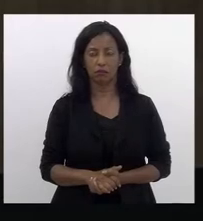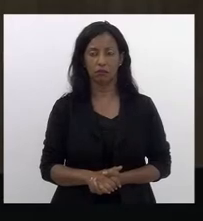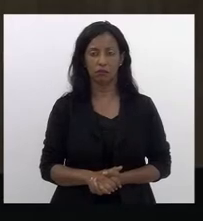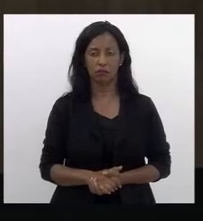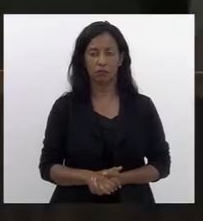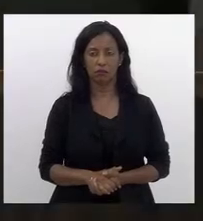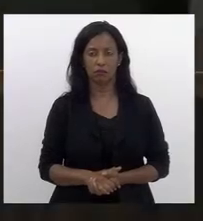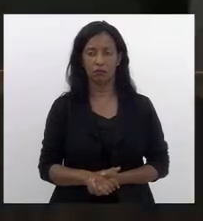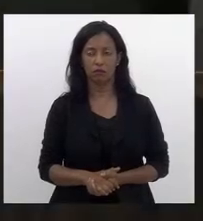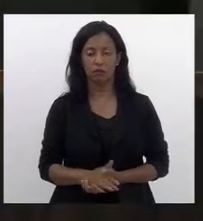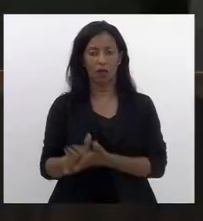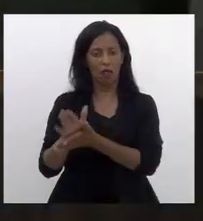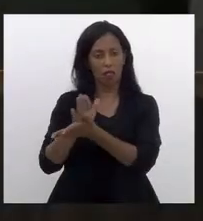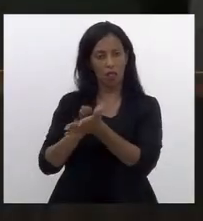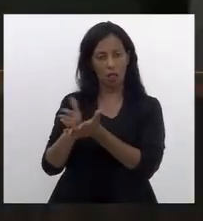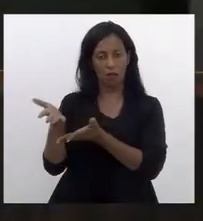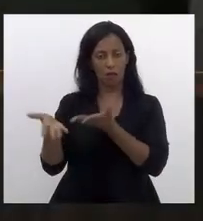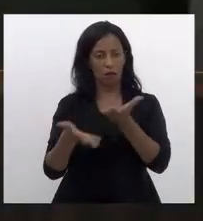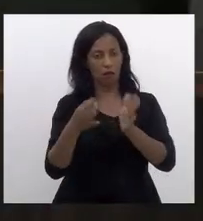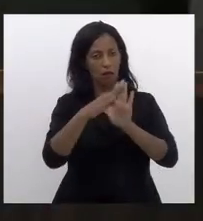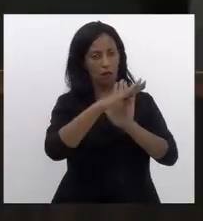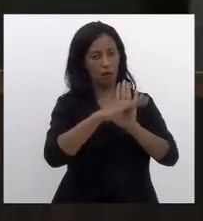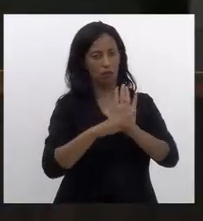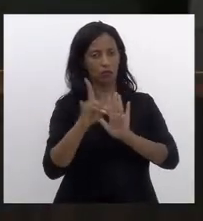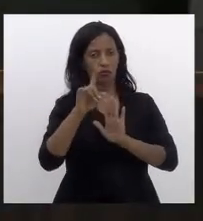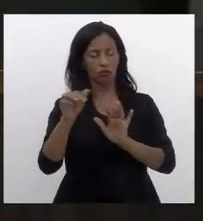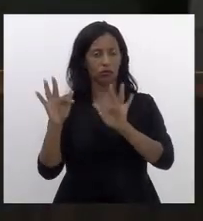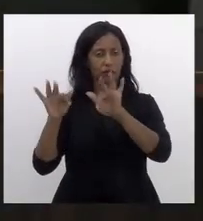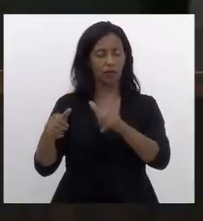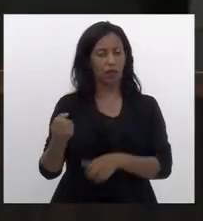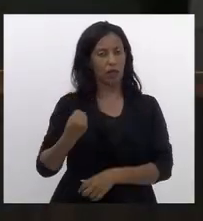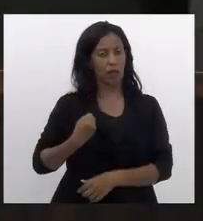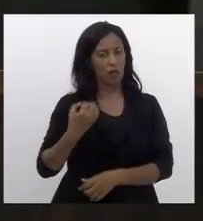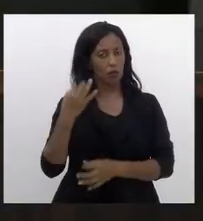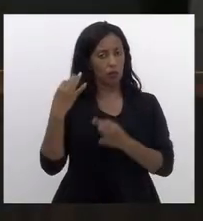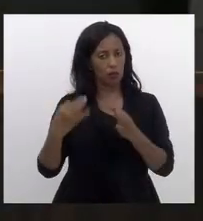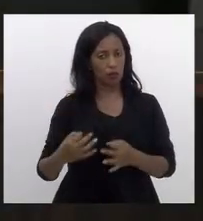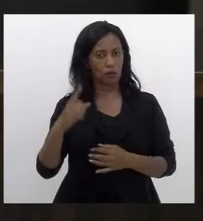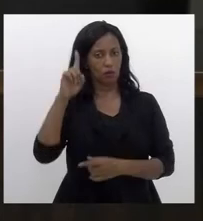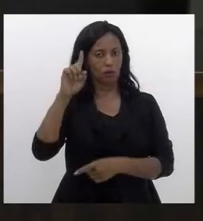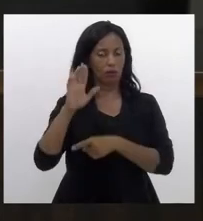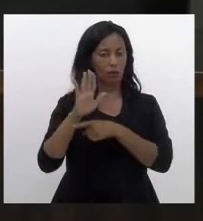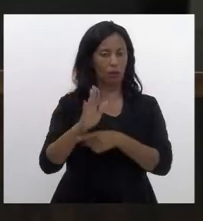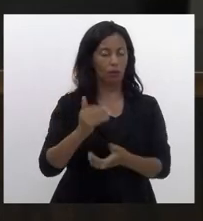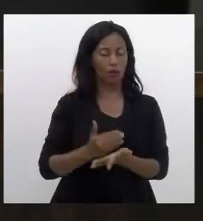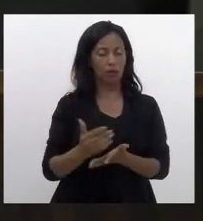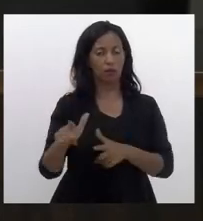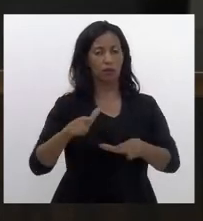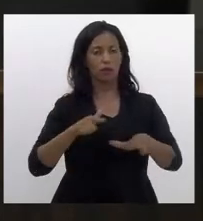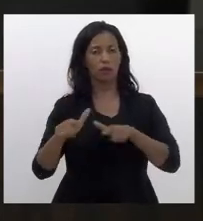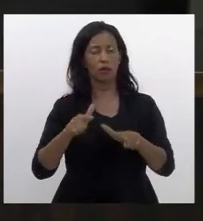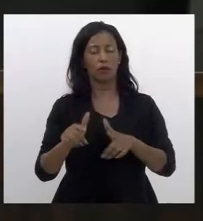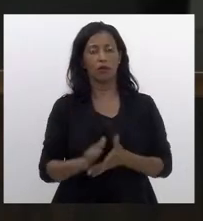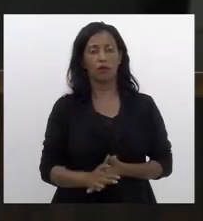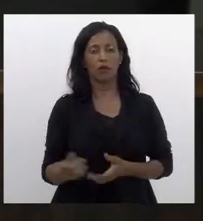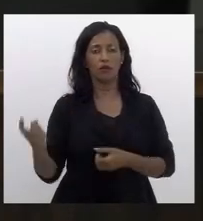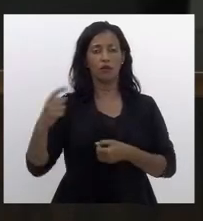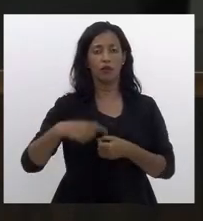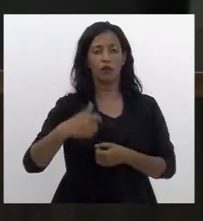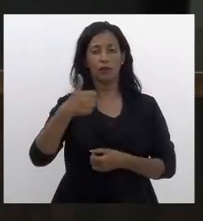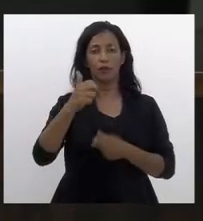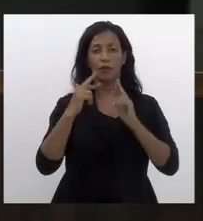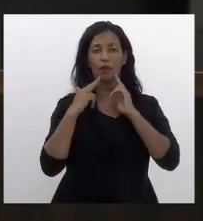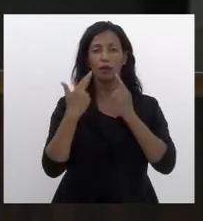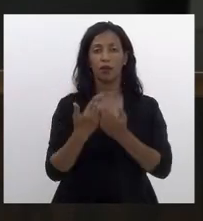Tá bom. Nada mais a tratar na ordem do dia mesmo, está encerrado. Havendo um número legal sobre a proteção de Deus, iniciamos os nossos trabalhos. Está aberta a primeira sessão extraordinária